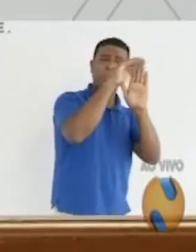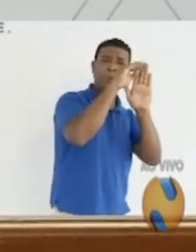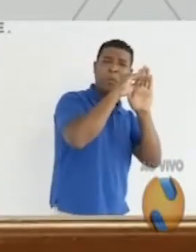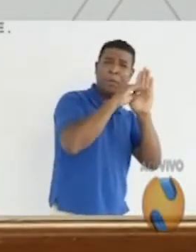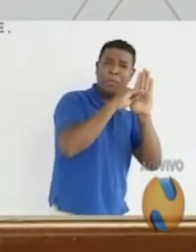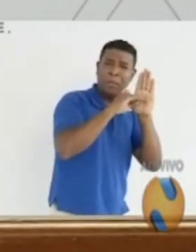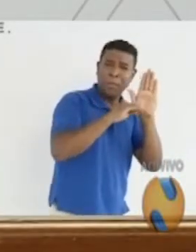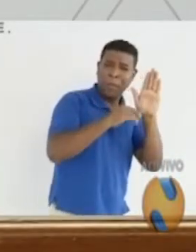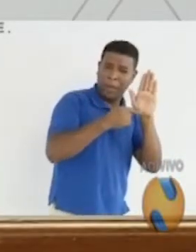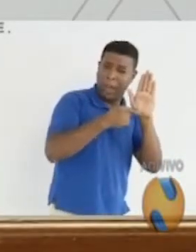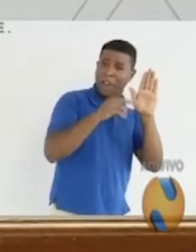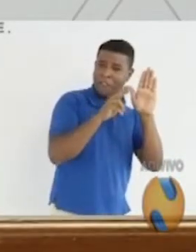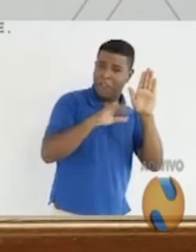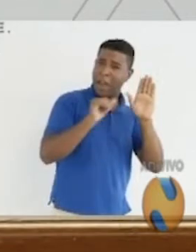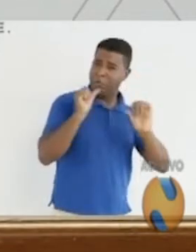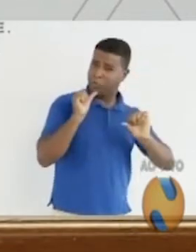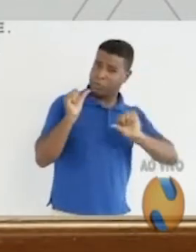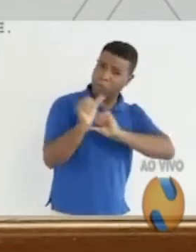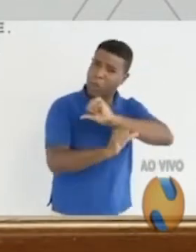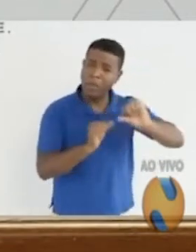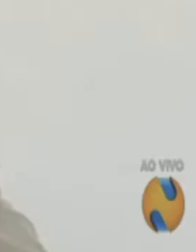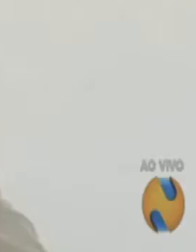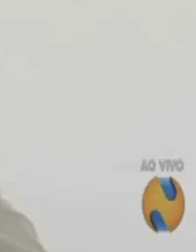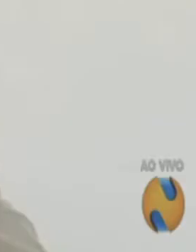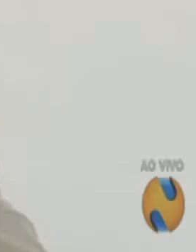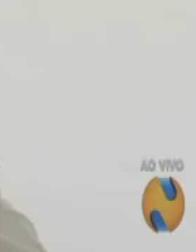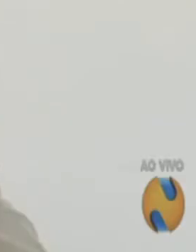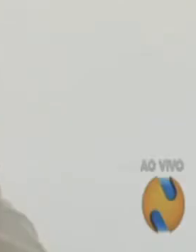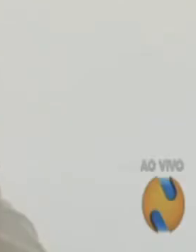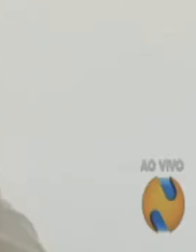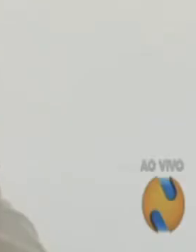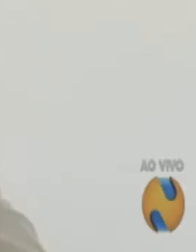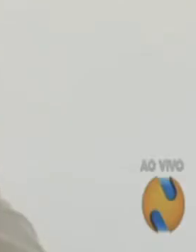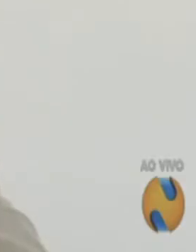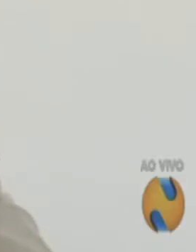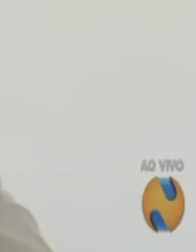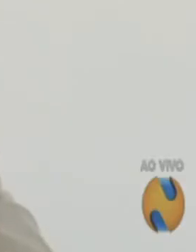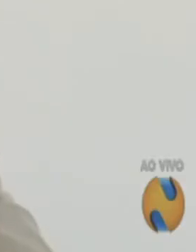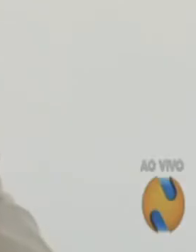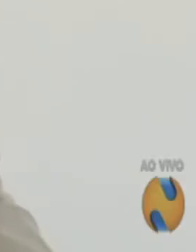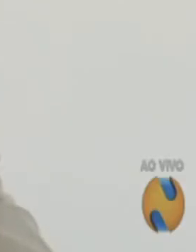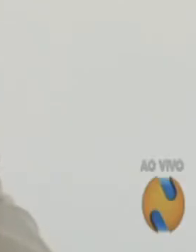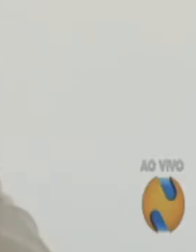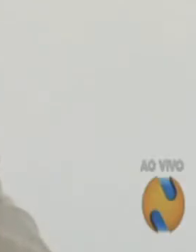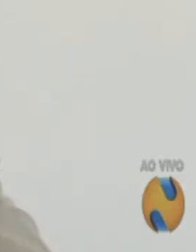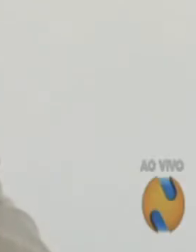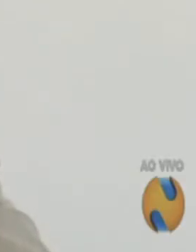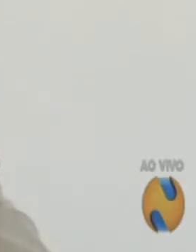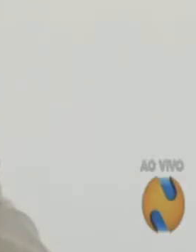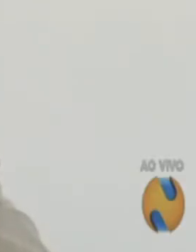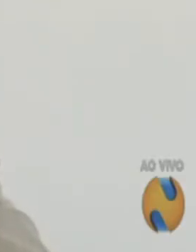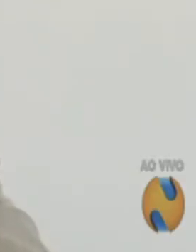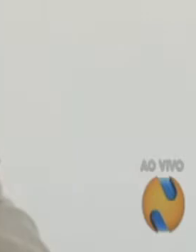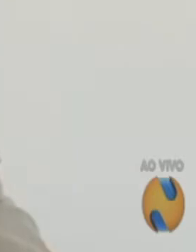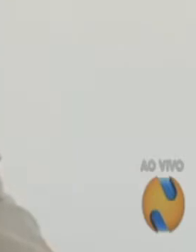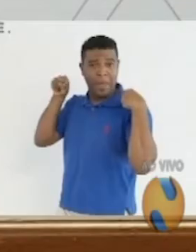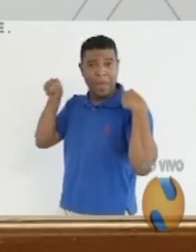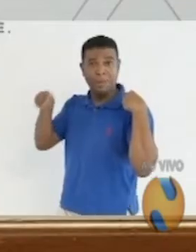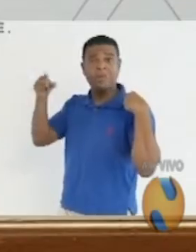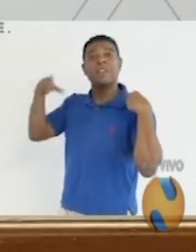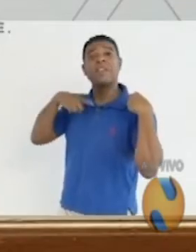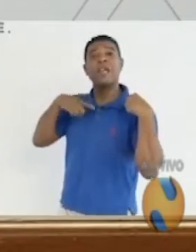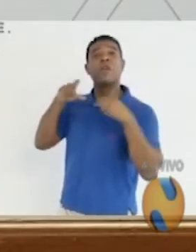Segundo o secretário adjunto de Saúde de Minas Gerais, ainda não há previsão para a retomada do funcionamento integral de